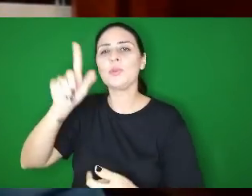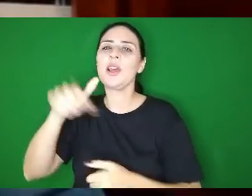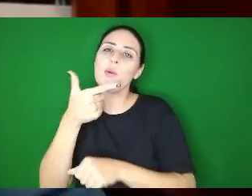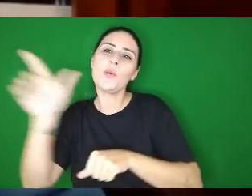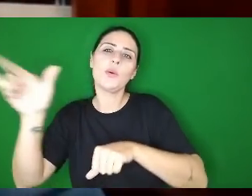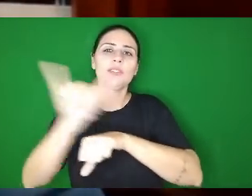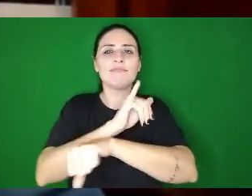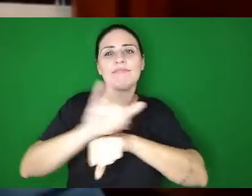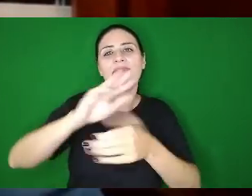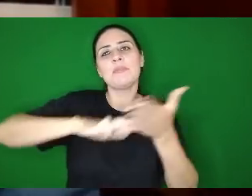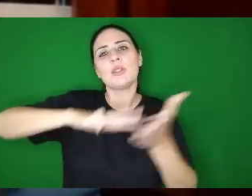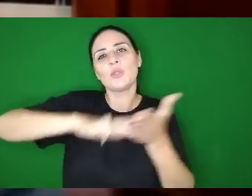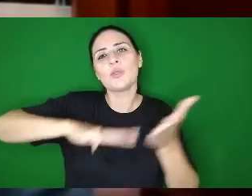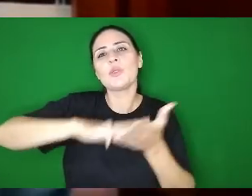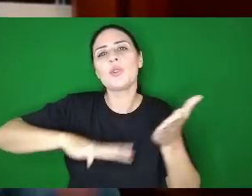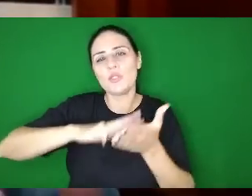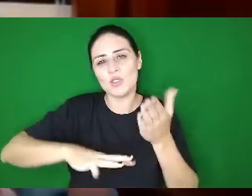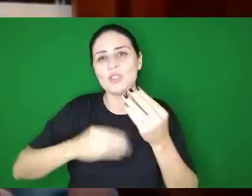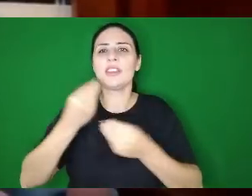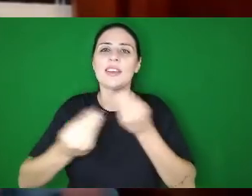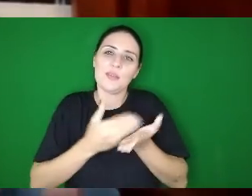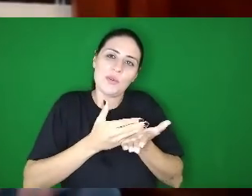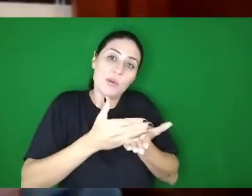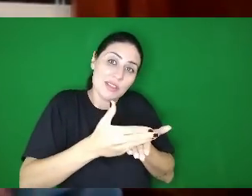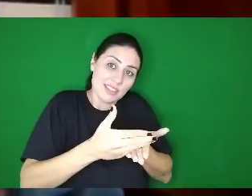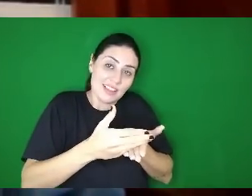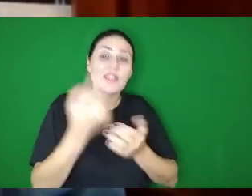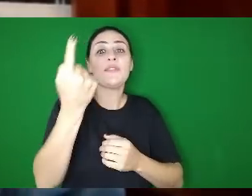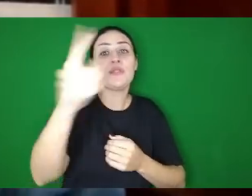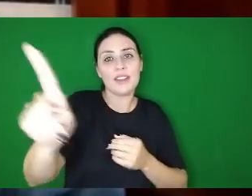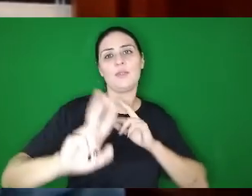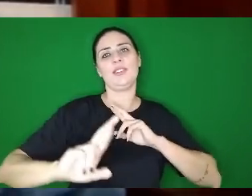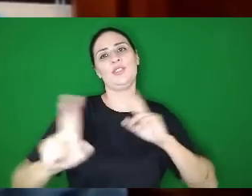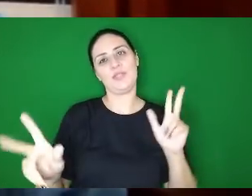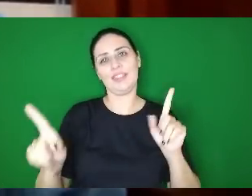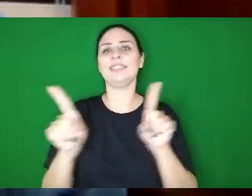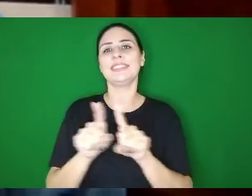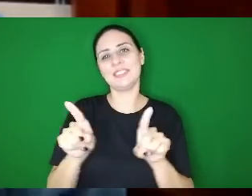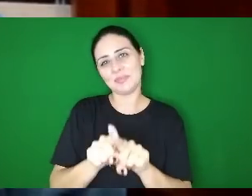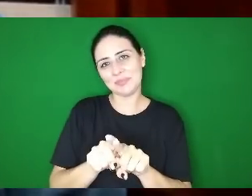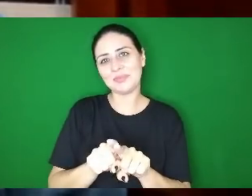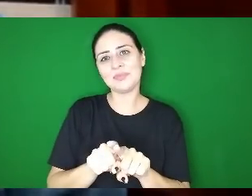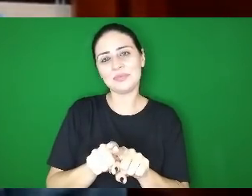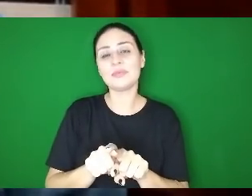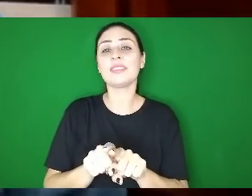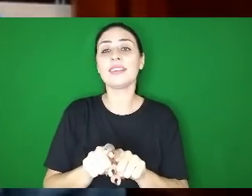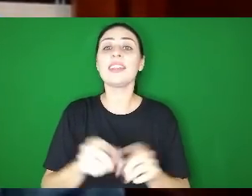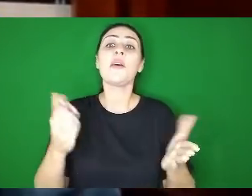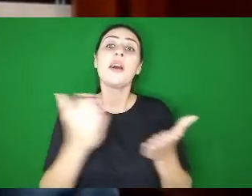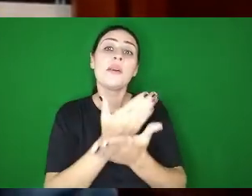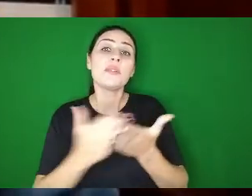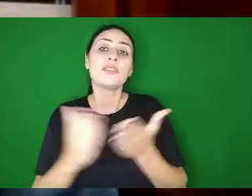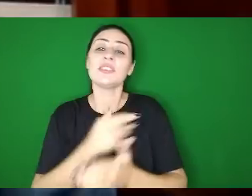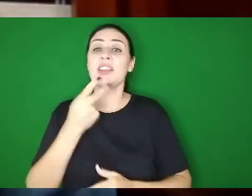que eu preciso trabalhar. O ponto de partida é diferente, o ponto de chegada também. Né? Agora, muitas vezes a gente só fala do ponto de